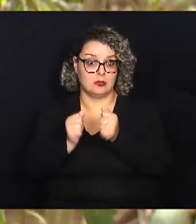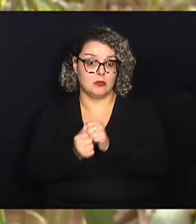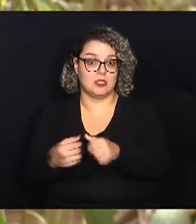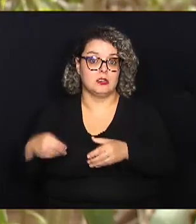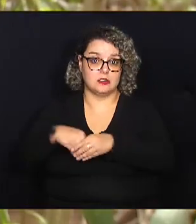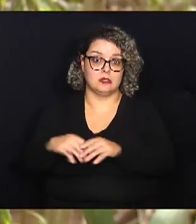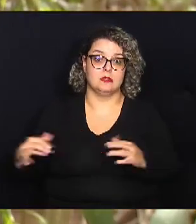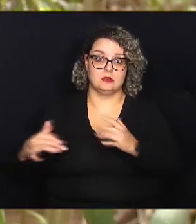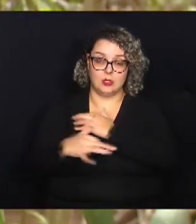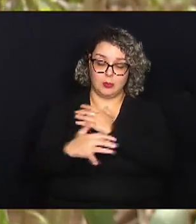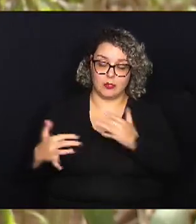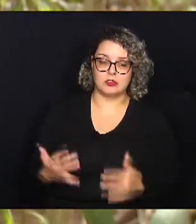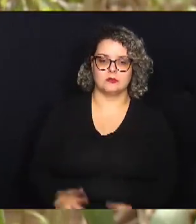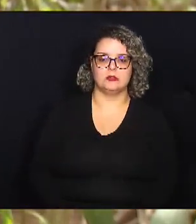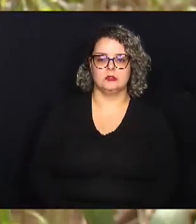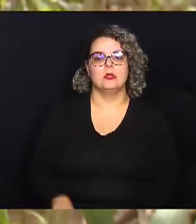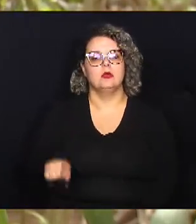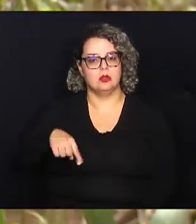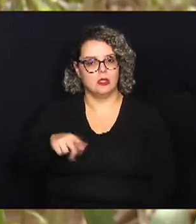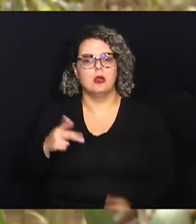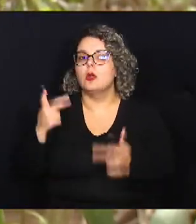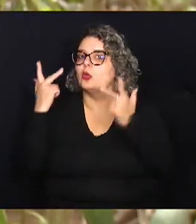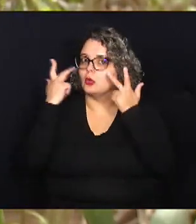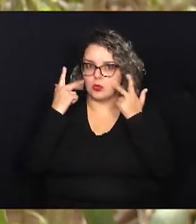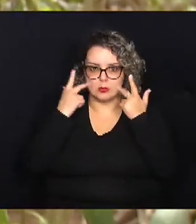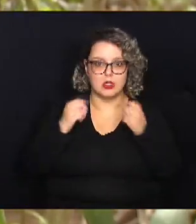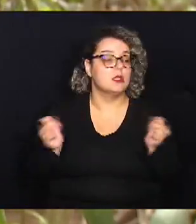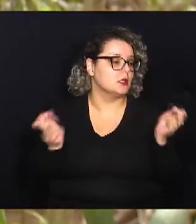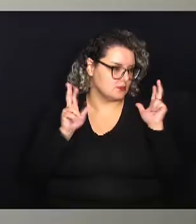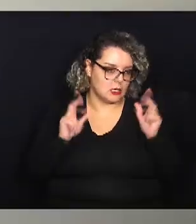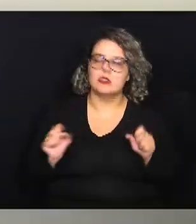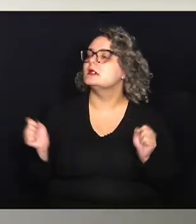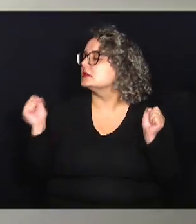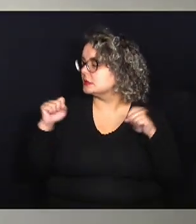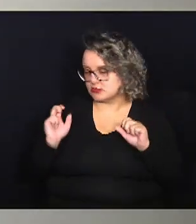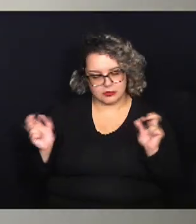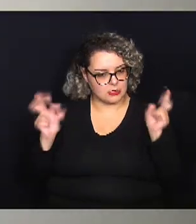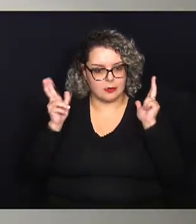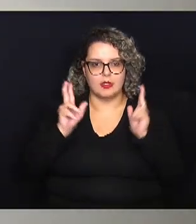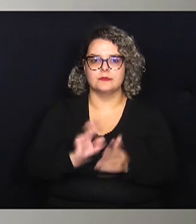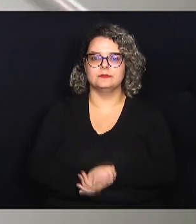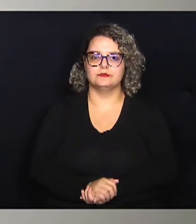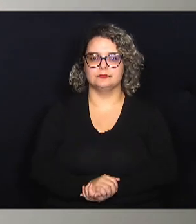ambiente urbano. Então eles são bastante comuns. E espertos. Extremamente.